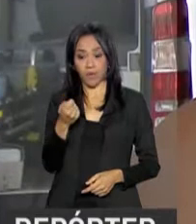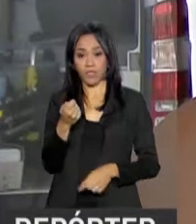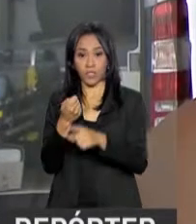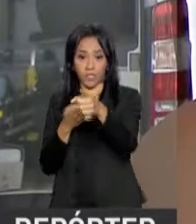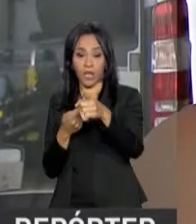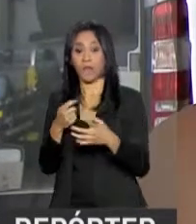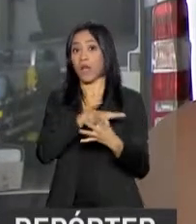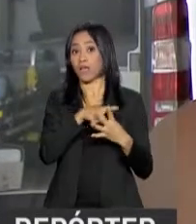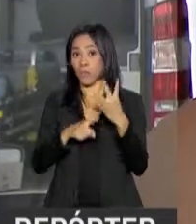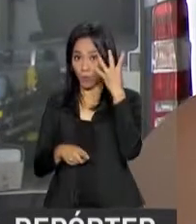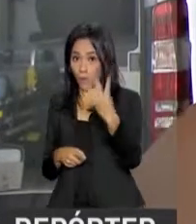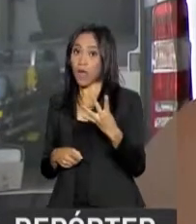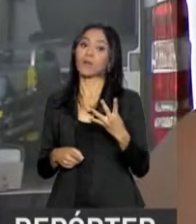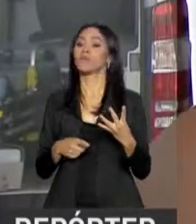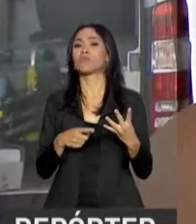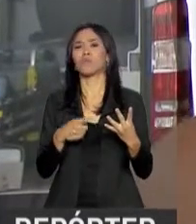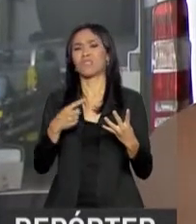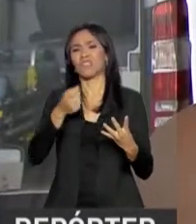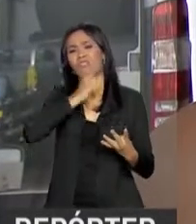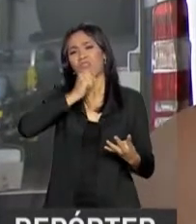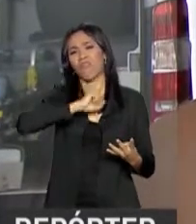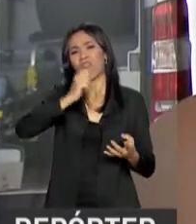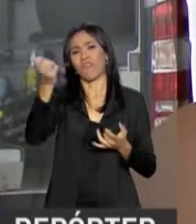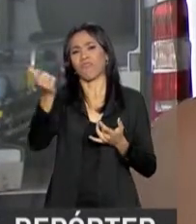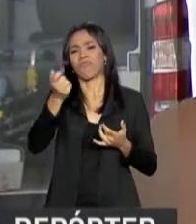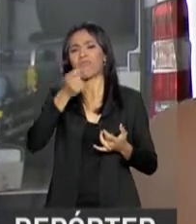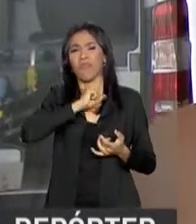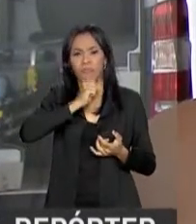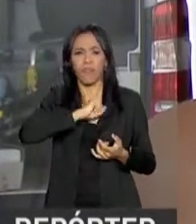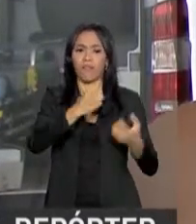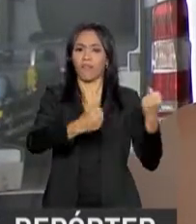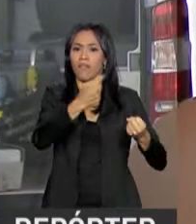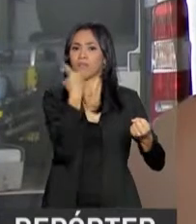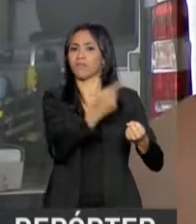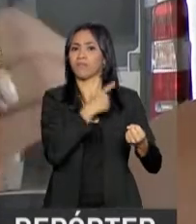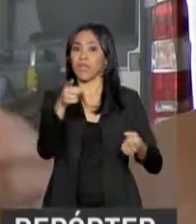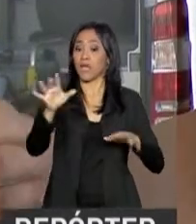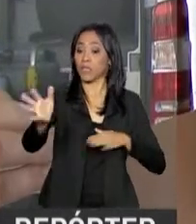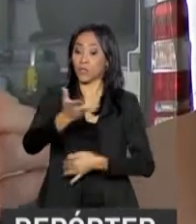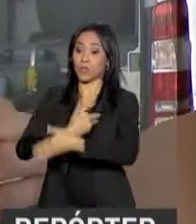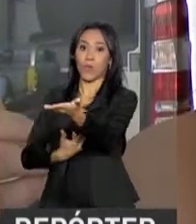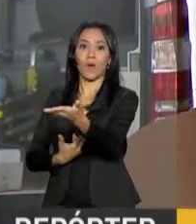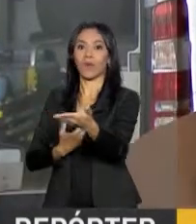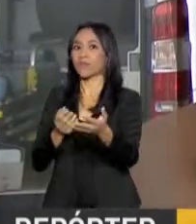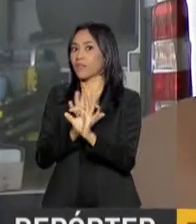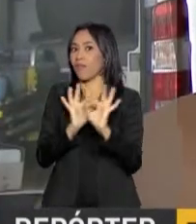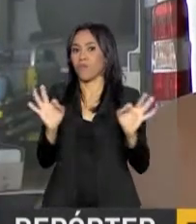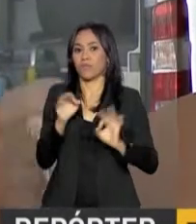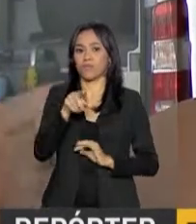quatro ambulâncias da cidade estão sucateados e à renovação da frota é um alívio mas só de saber que a gente vai ter